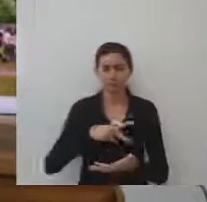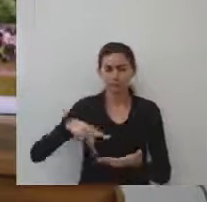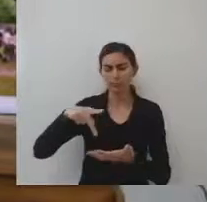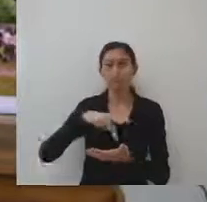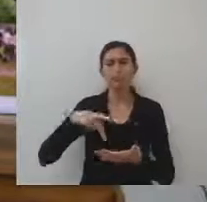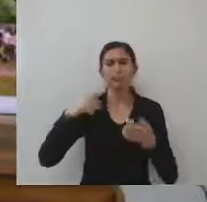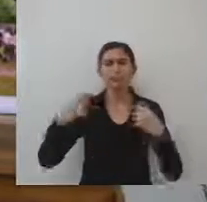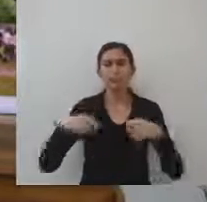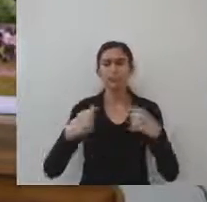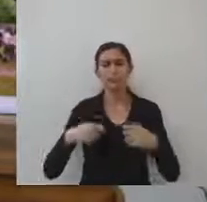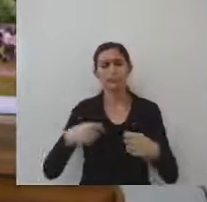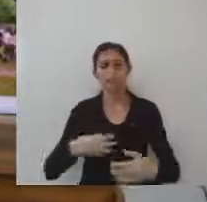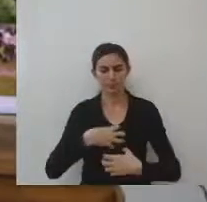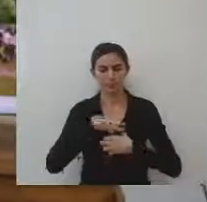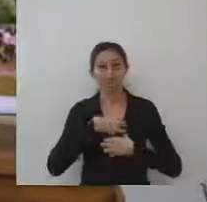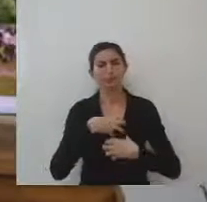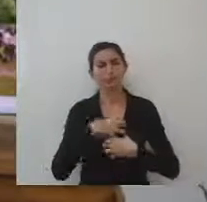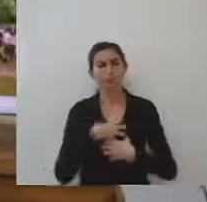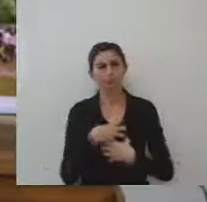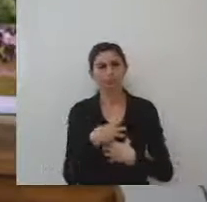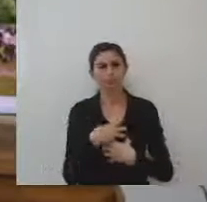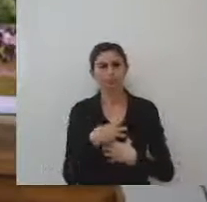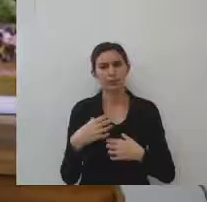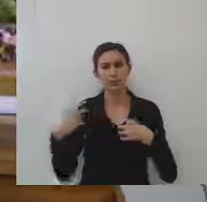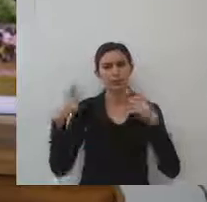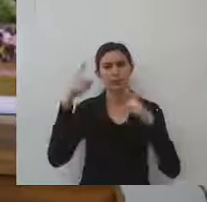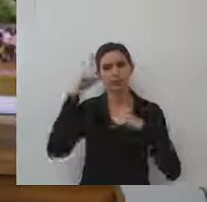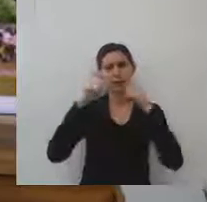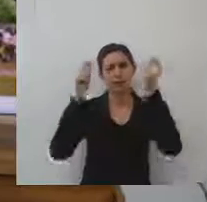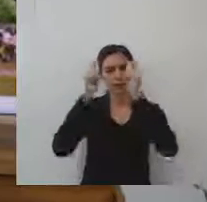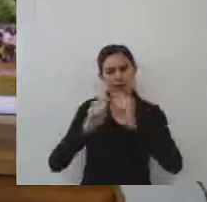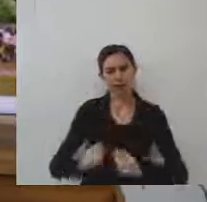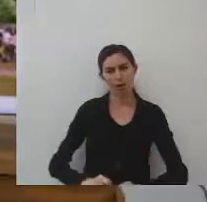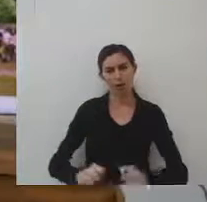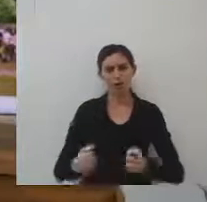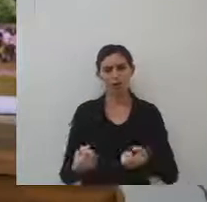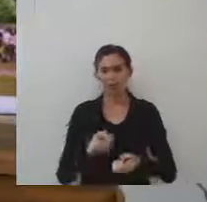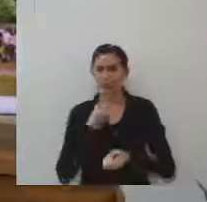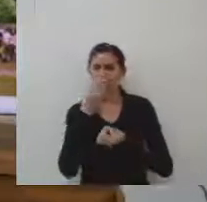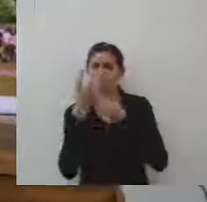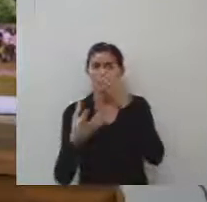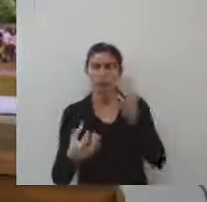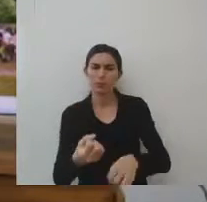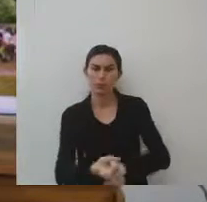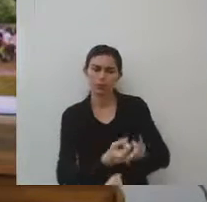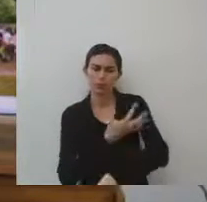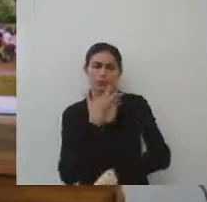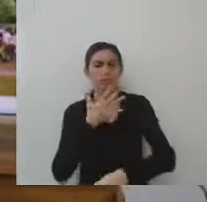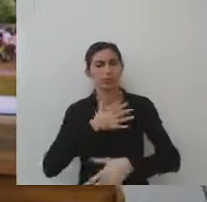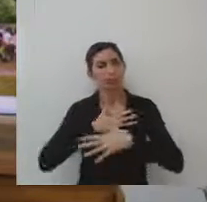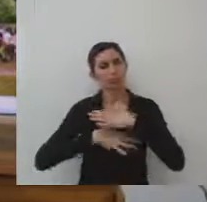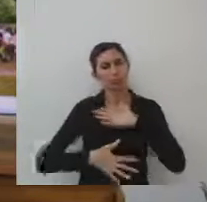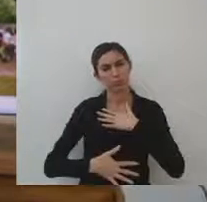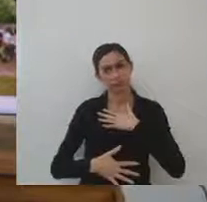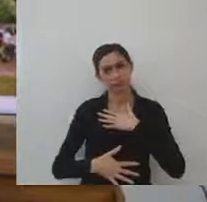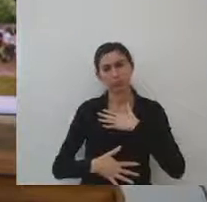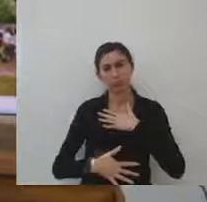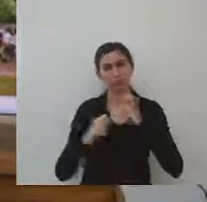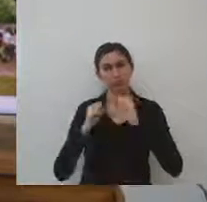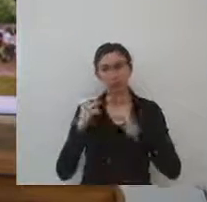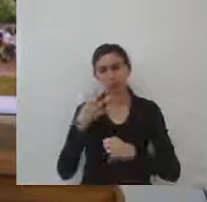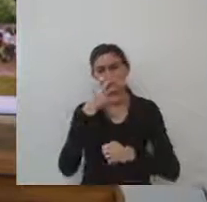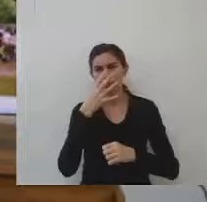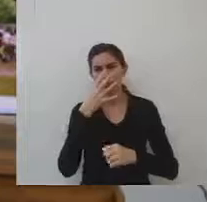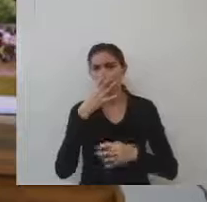ela precisa ser sentida. A dança é a arte que expressa a emoção através do seu corpo. A gente pode